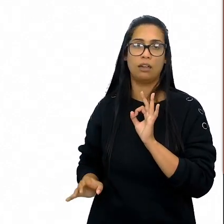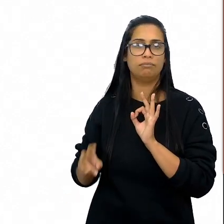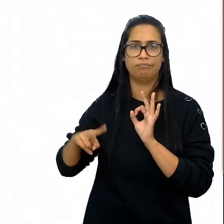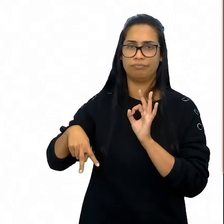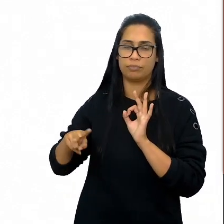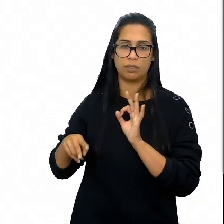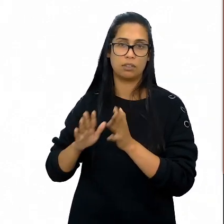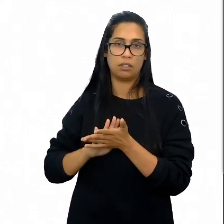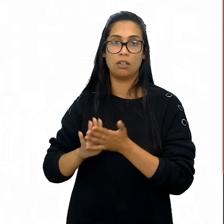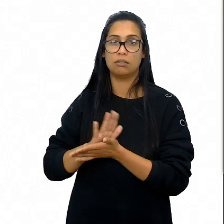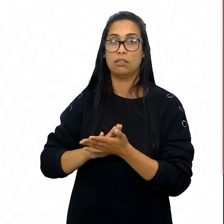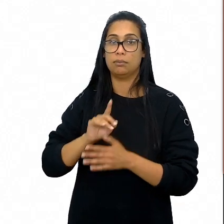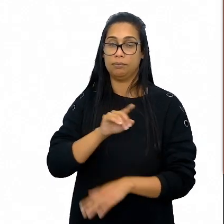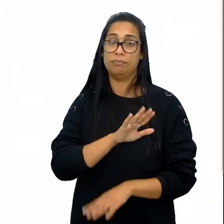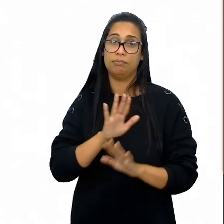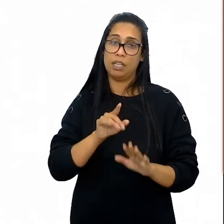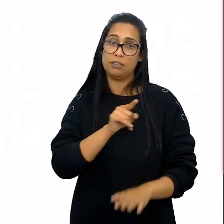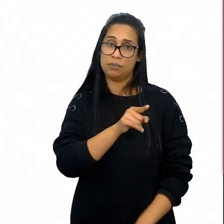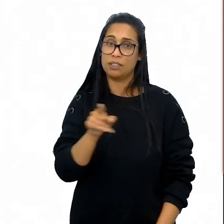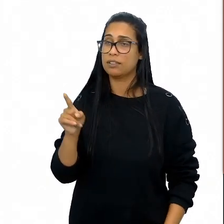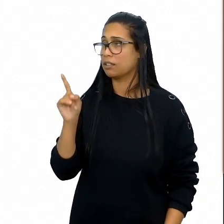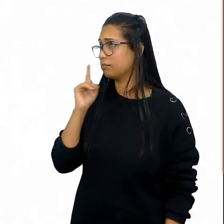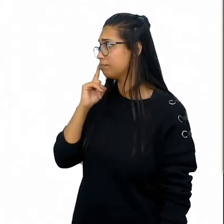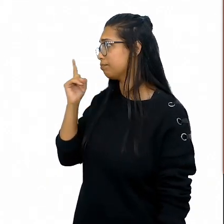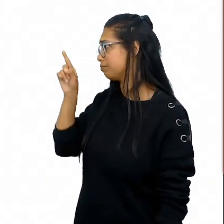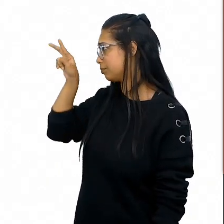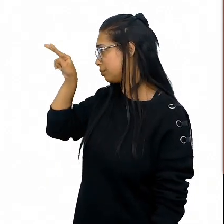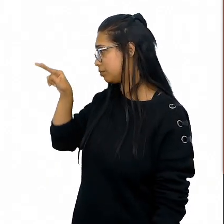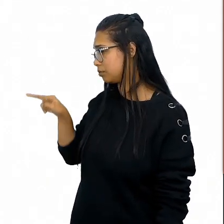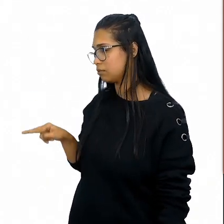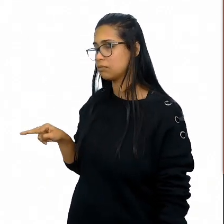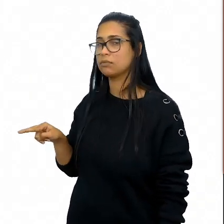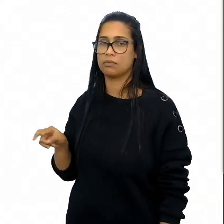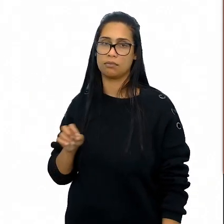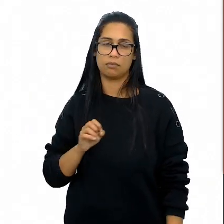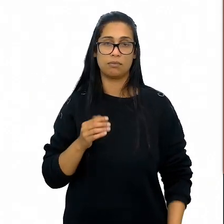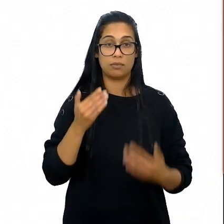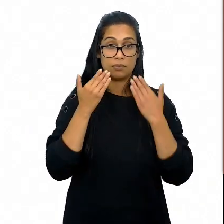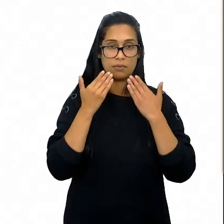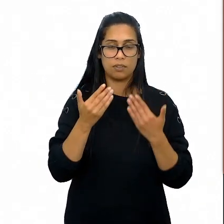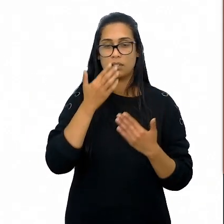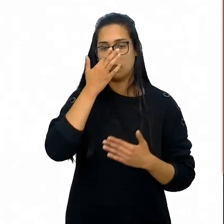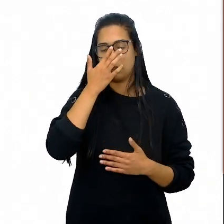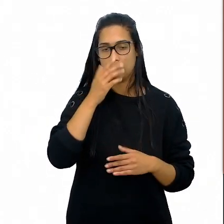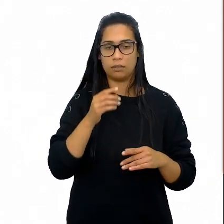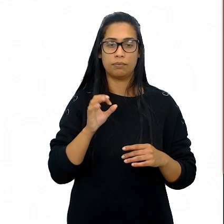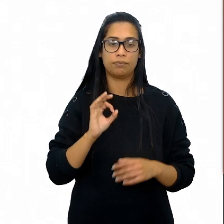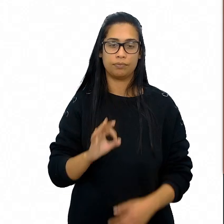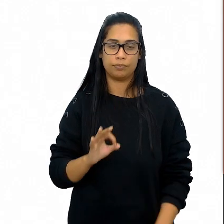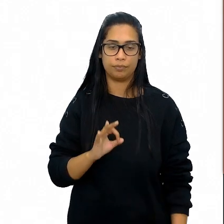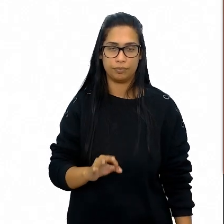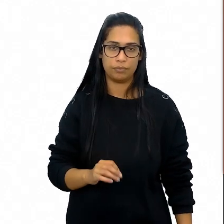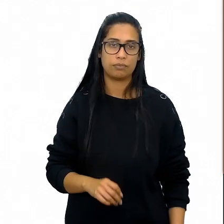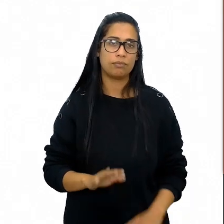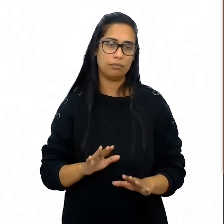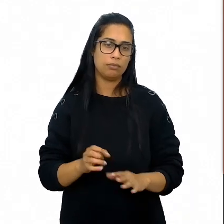é mais até porque eu já eu já li ela vocês a Em outro momento é